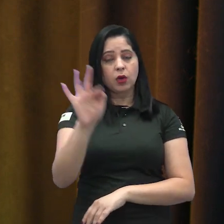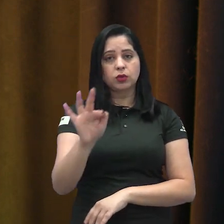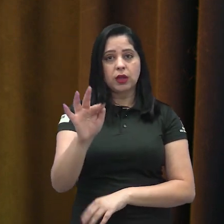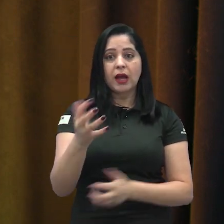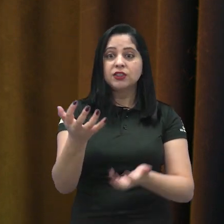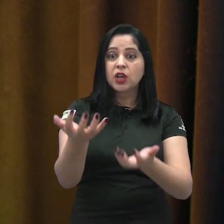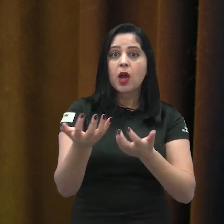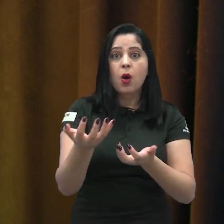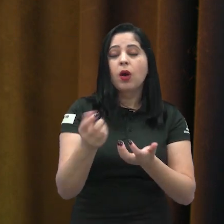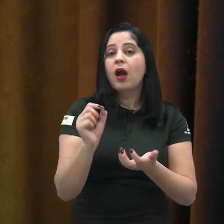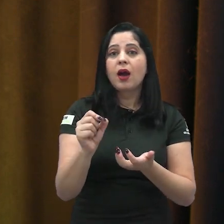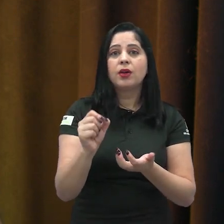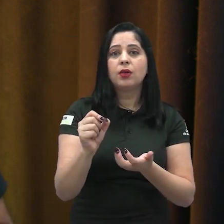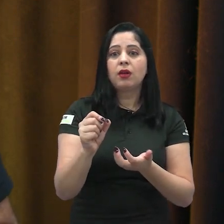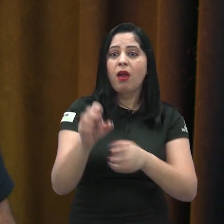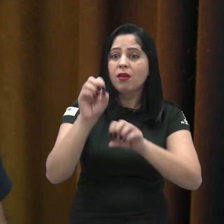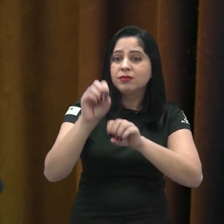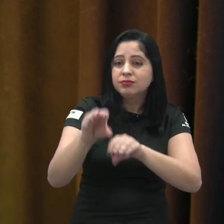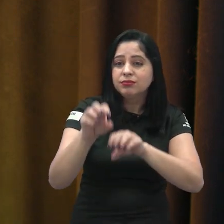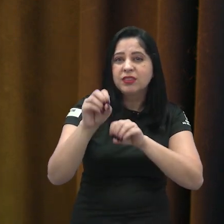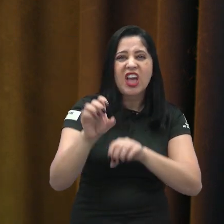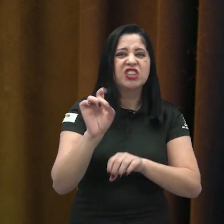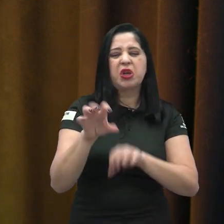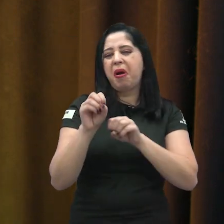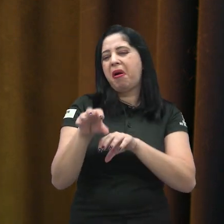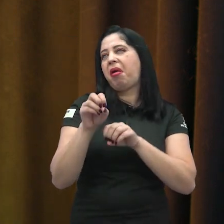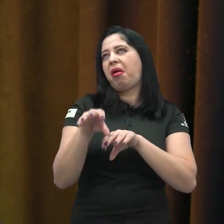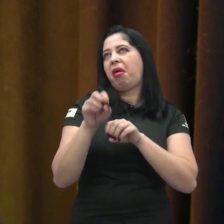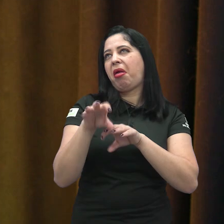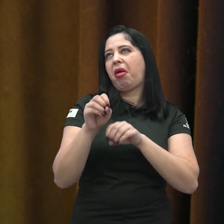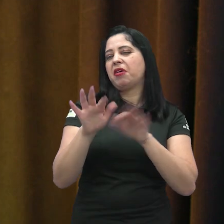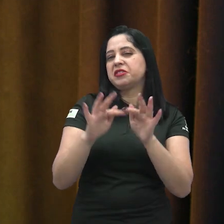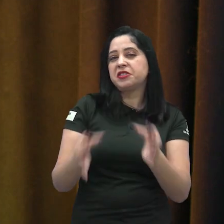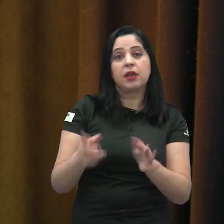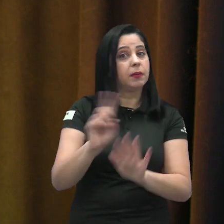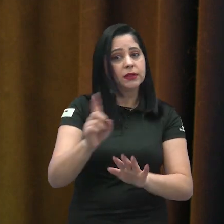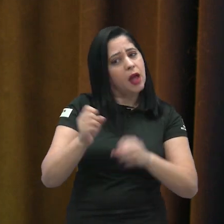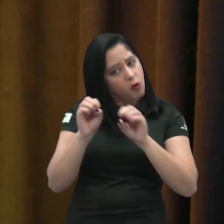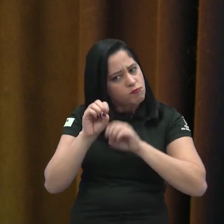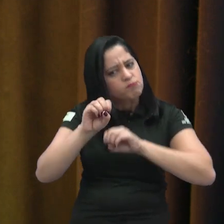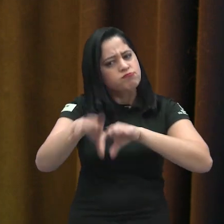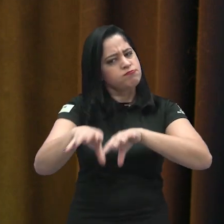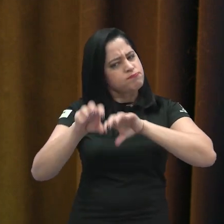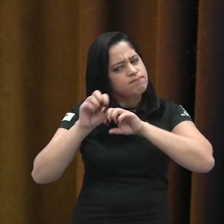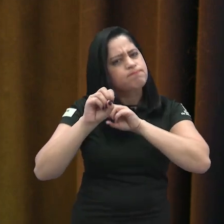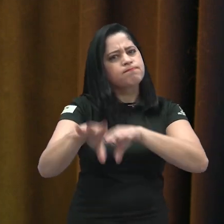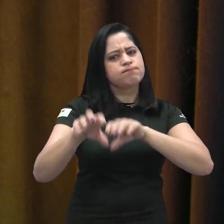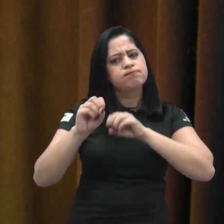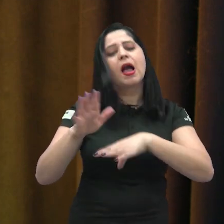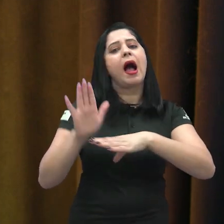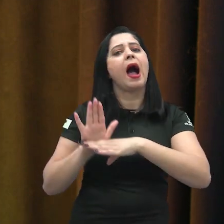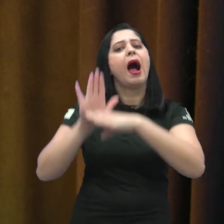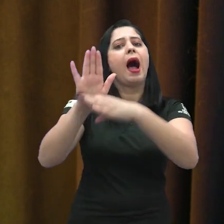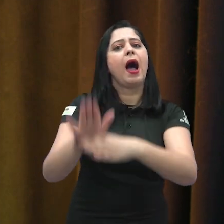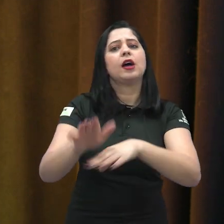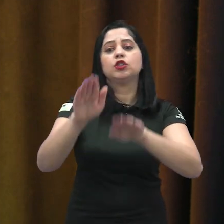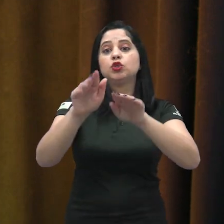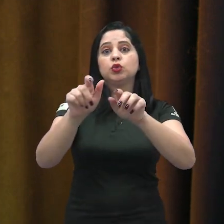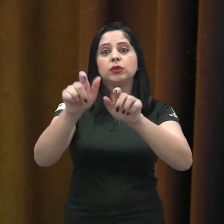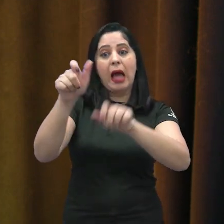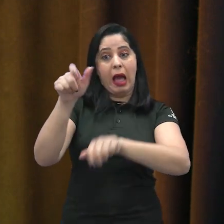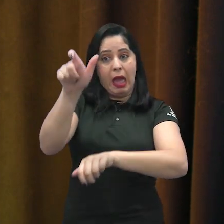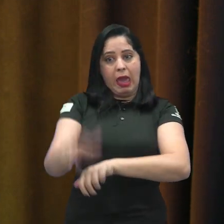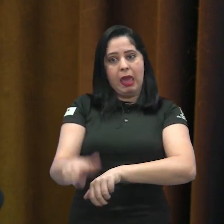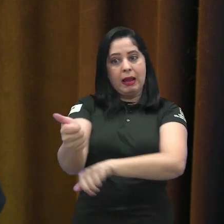faculdade, eu quero educar, não é só ensinar, eu preciso ajudá-los como